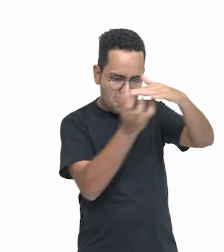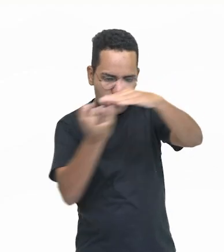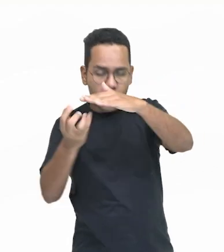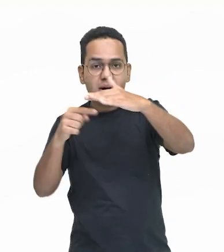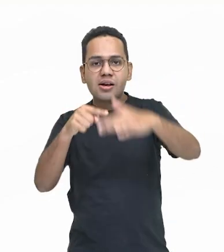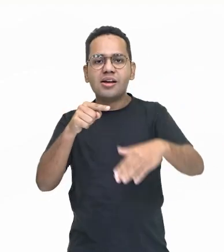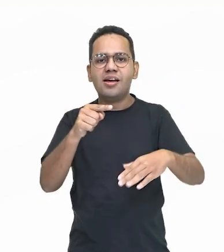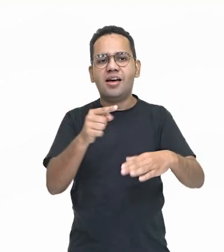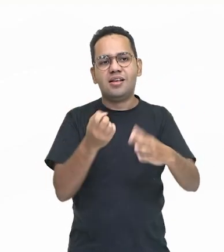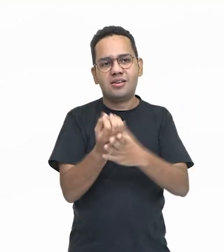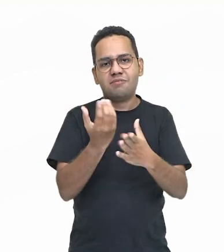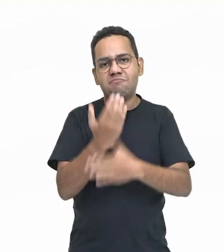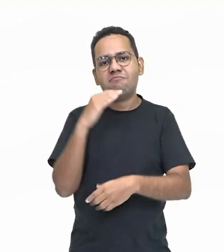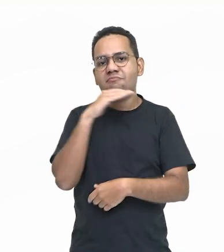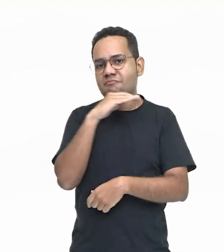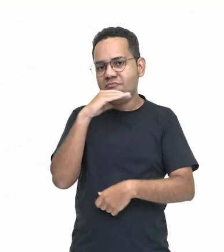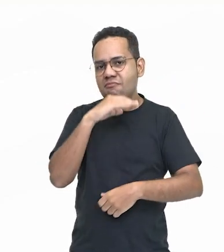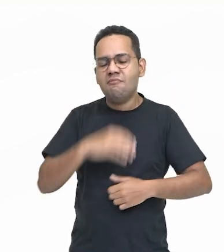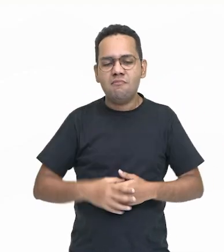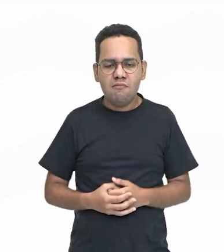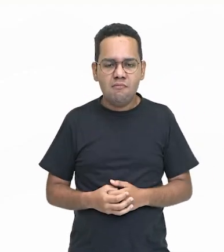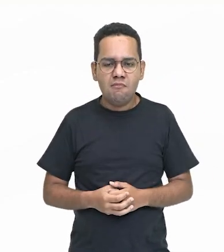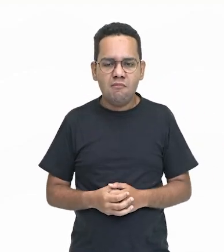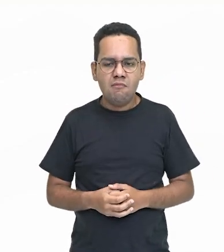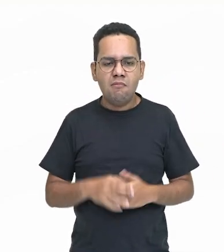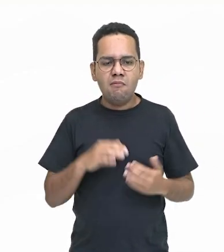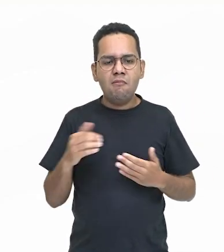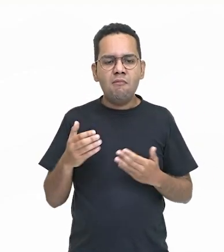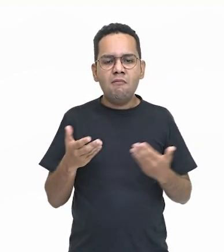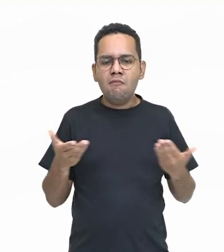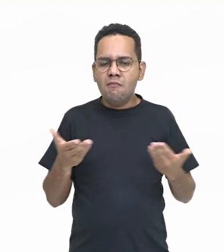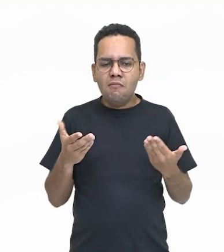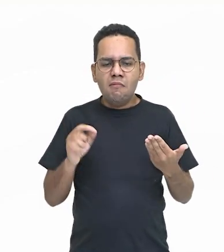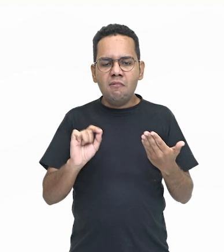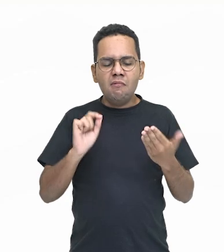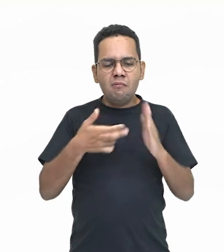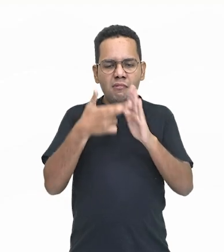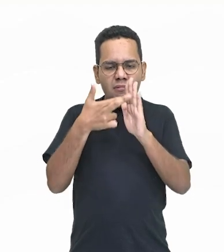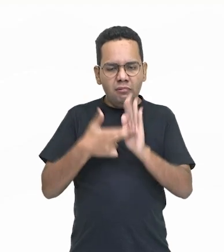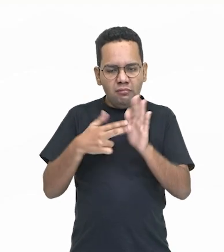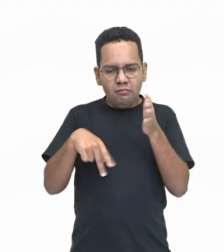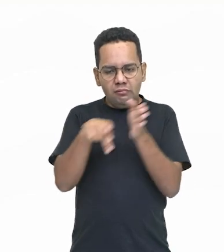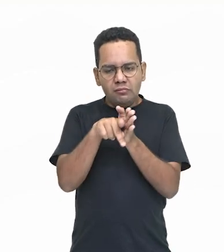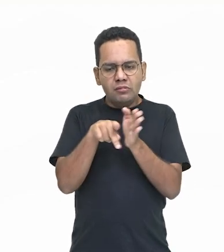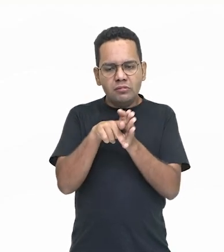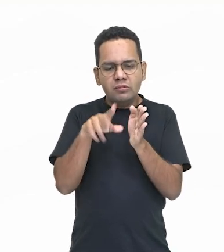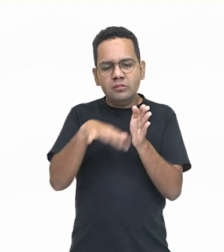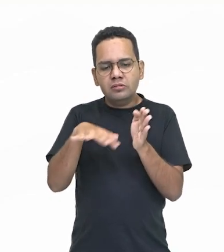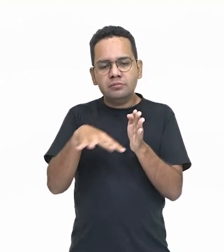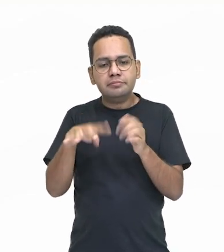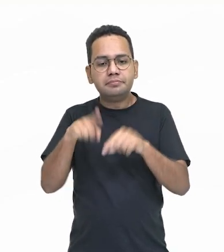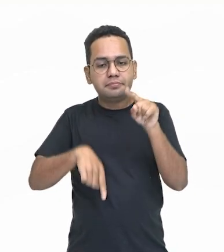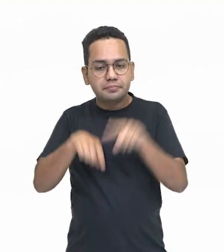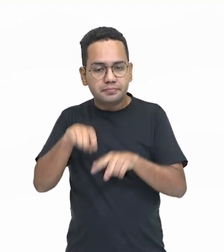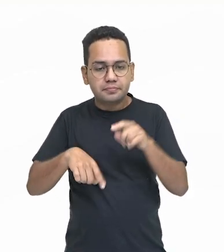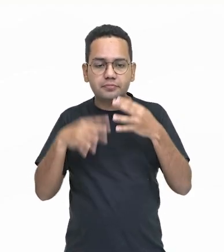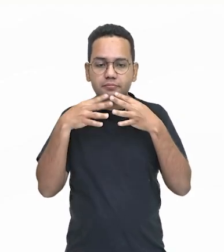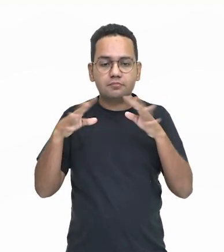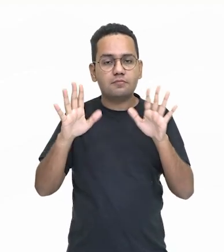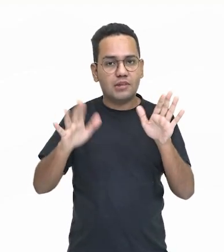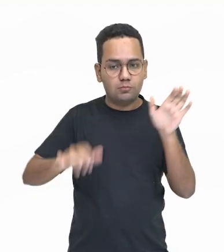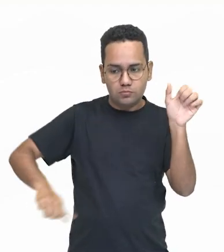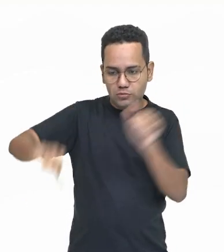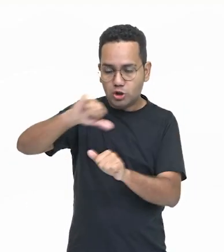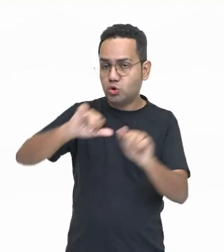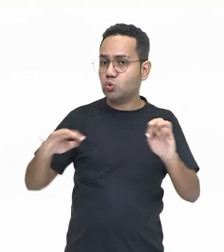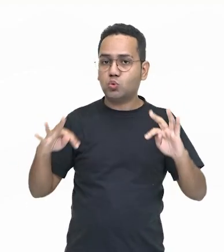Agora, atualmente, dando-se atenção à política de preservação de bens naturais, essas lâmpadas já foram trocadas,